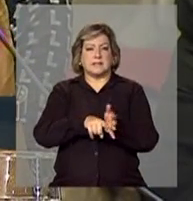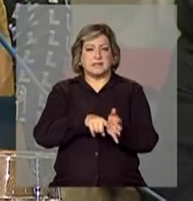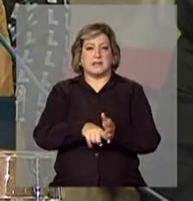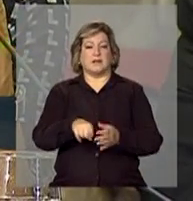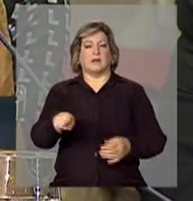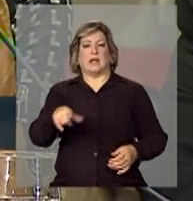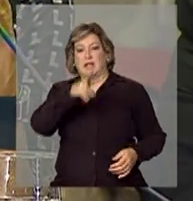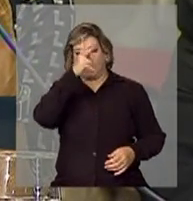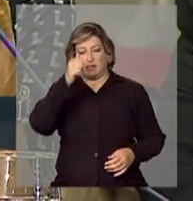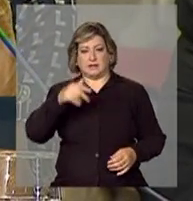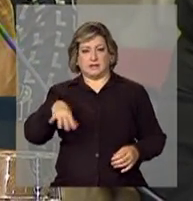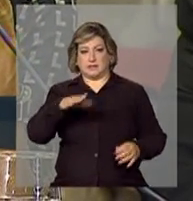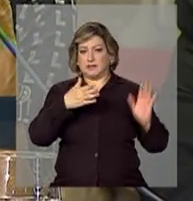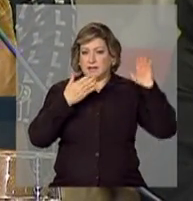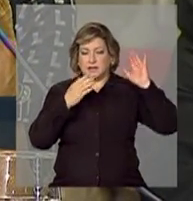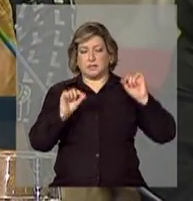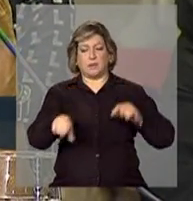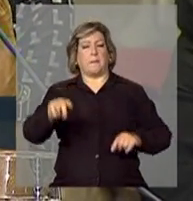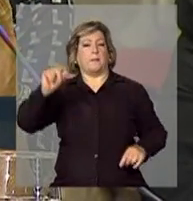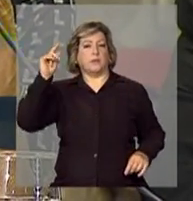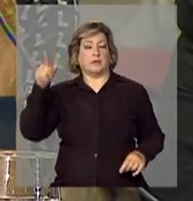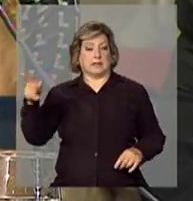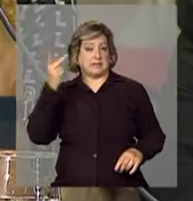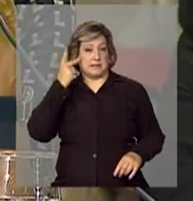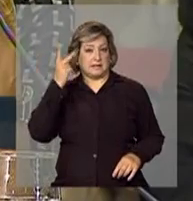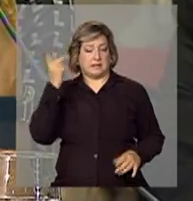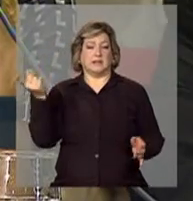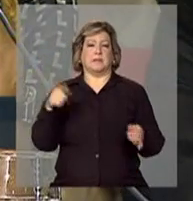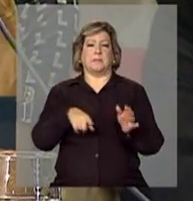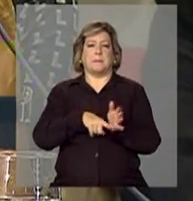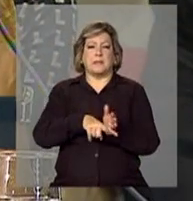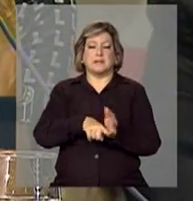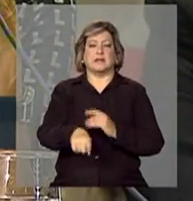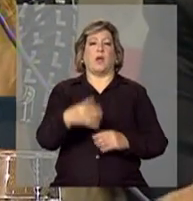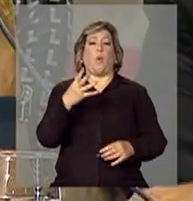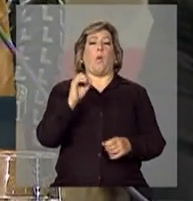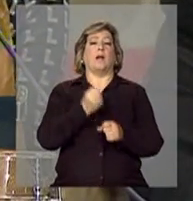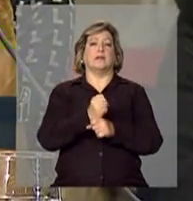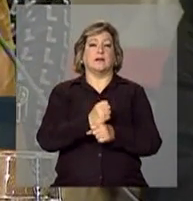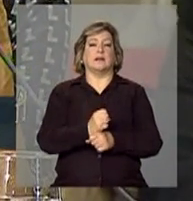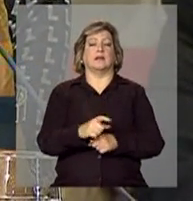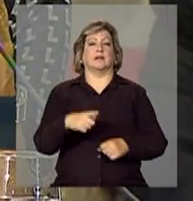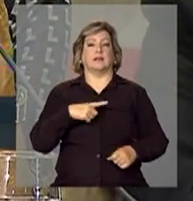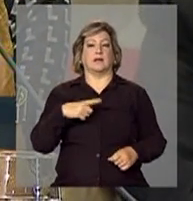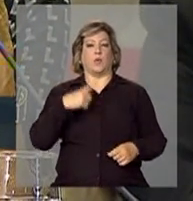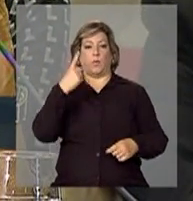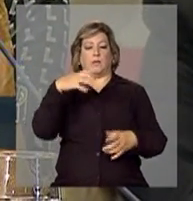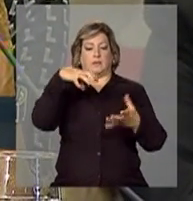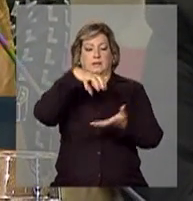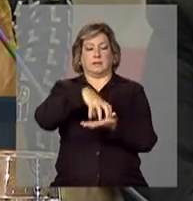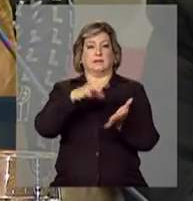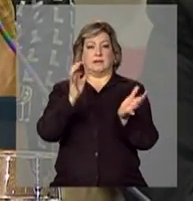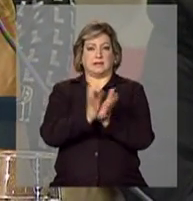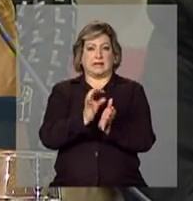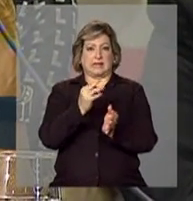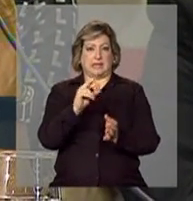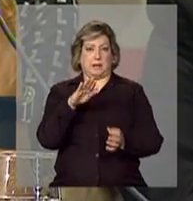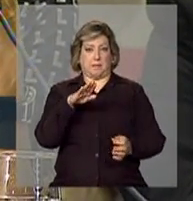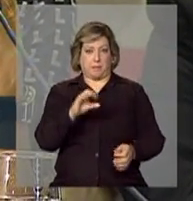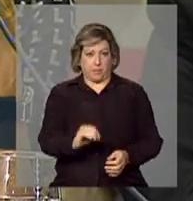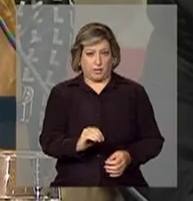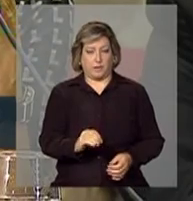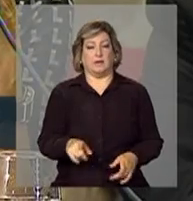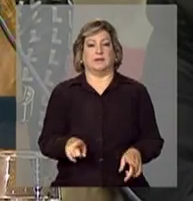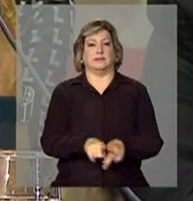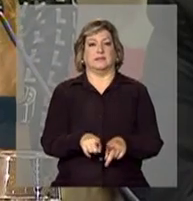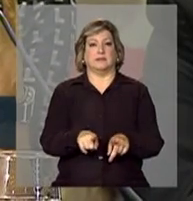Instituto Socioambiental em São Paulo, por exemplo, que pesquisa os Yanomami há 40 anos. Então, nós temos praticamente um trabalho pronto. O Egídio